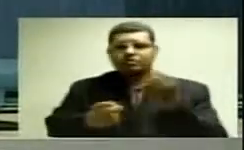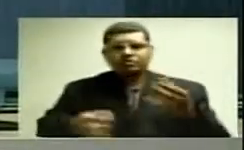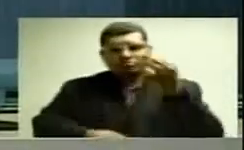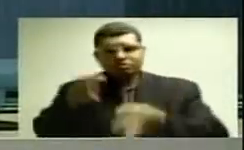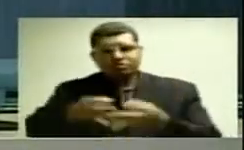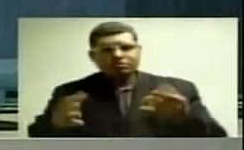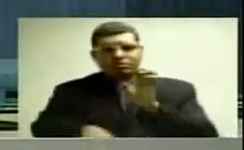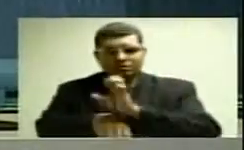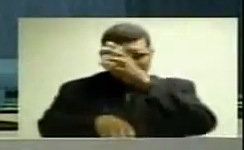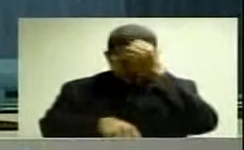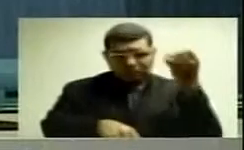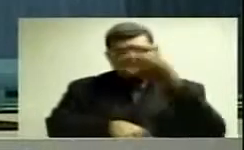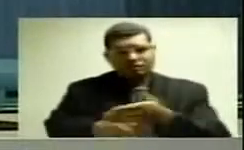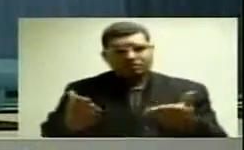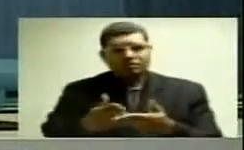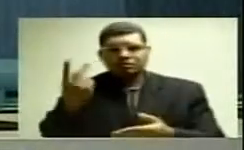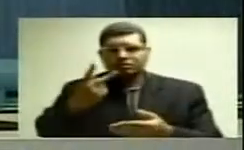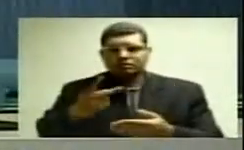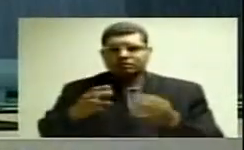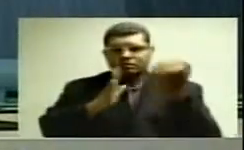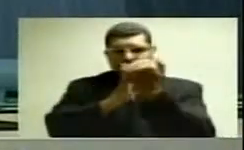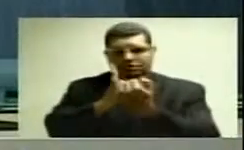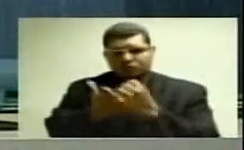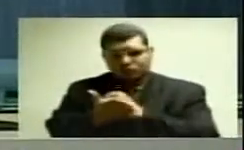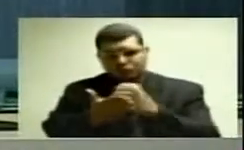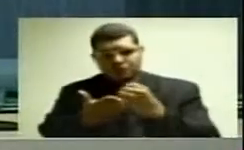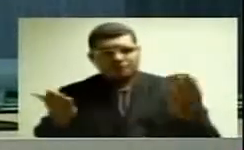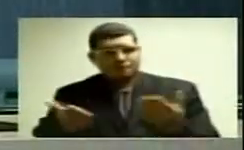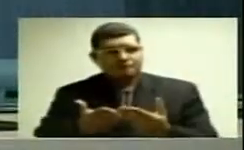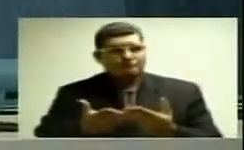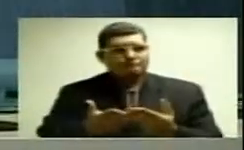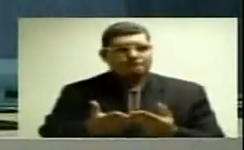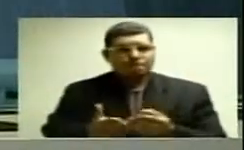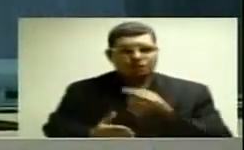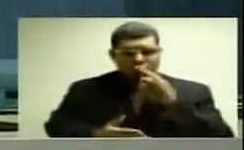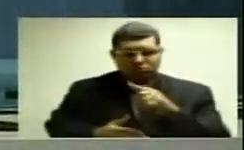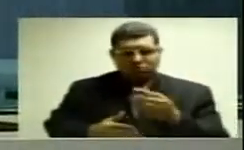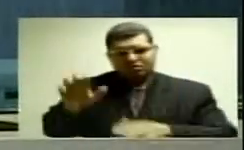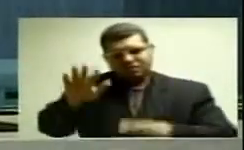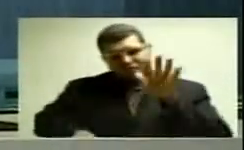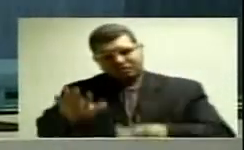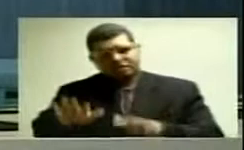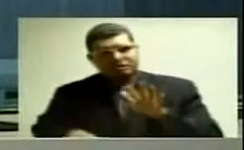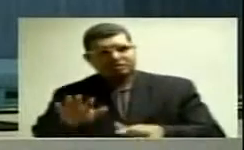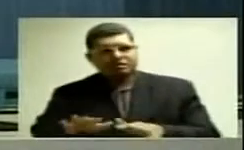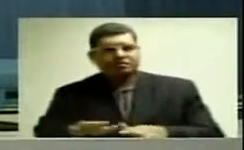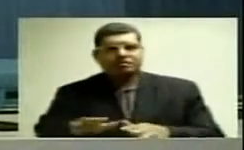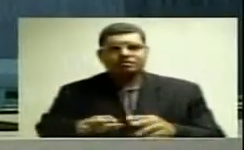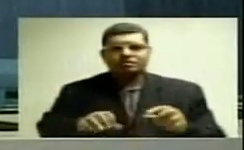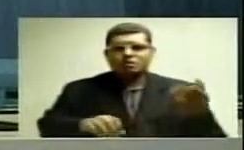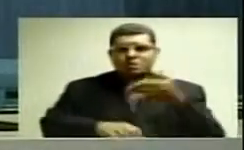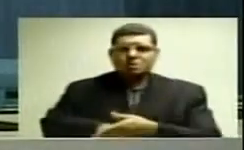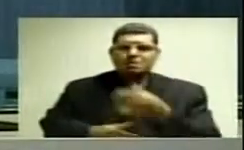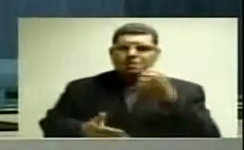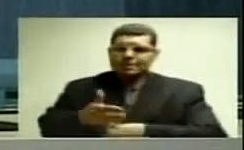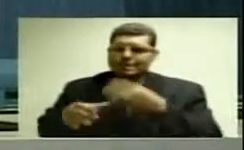Tribunal de Justiça do Estado do Amazonas, segundo estatísticas oficiais, julga em média, na segunda